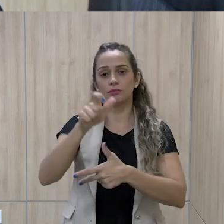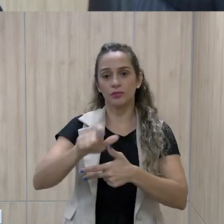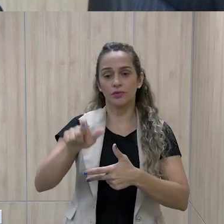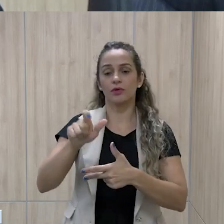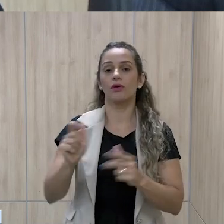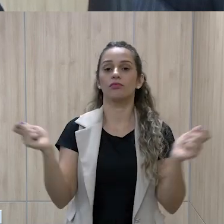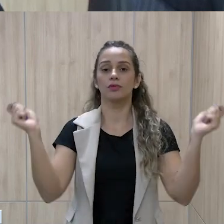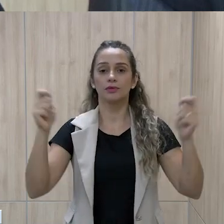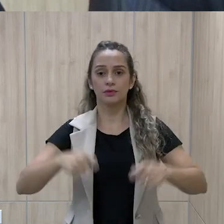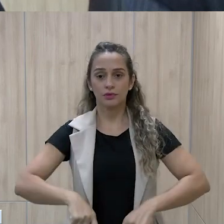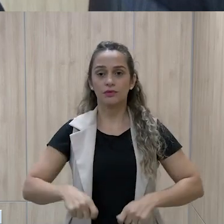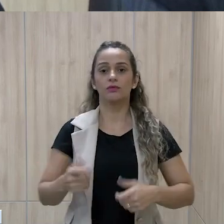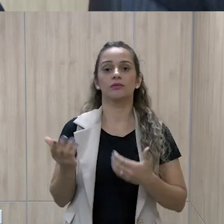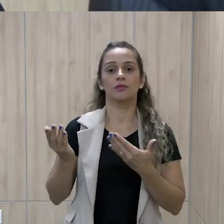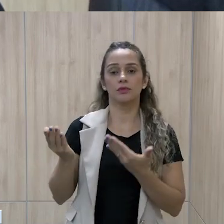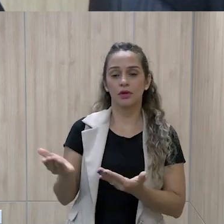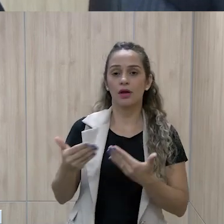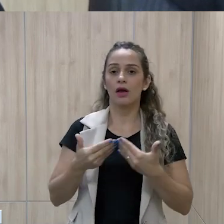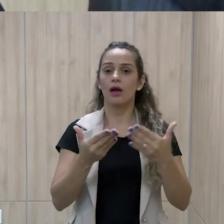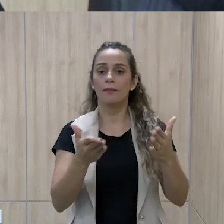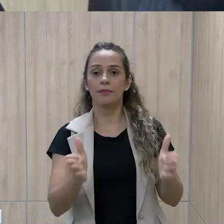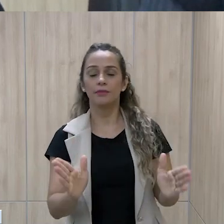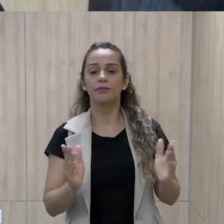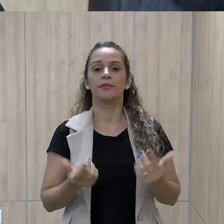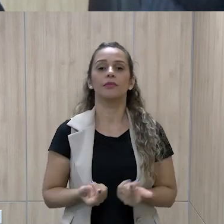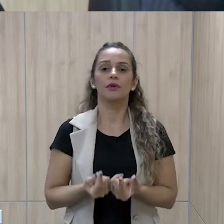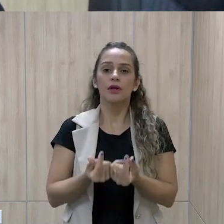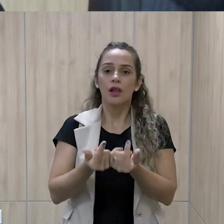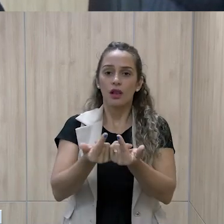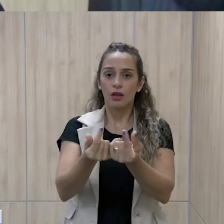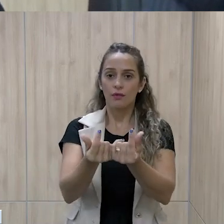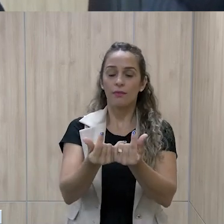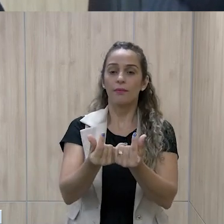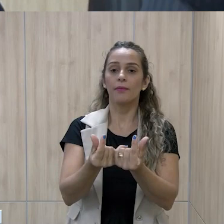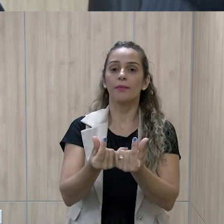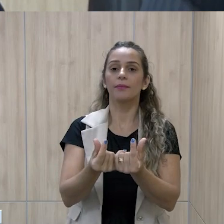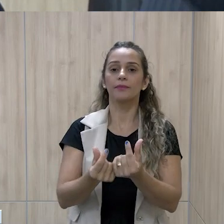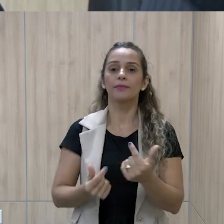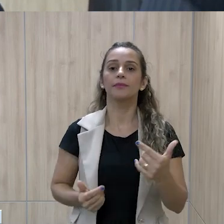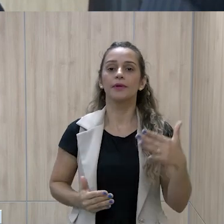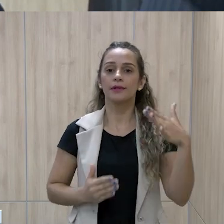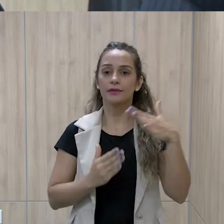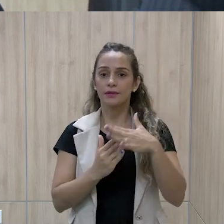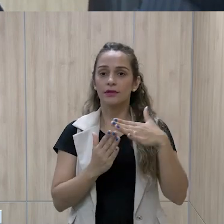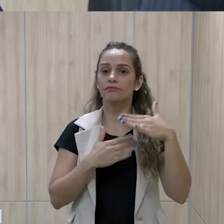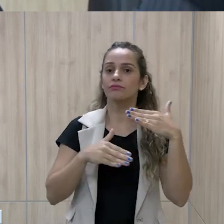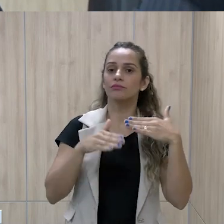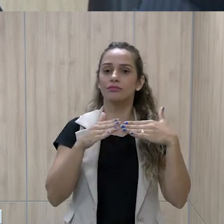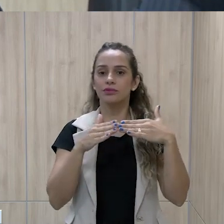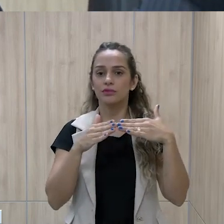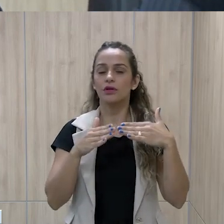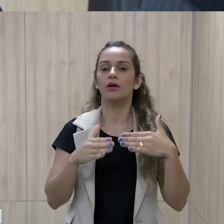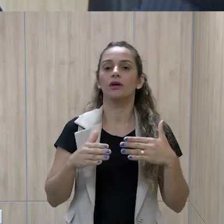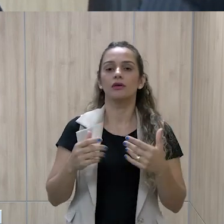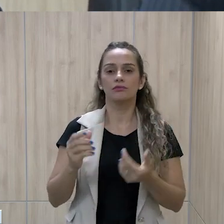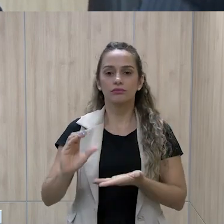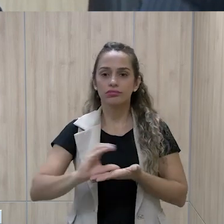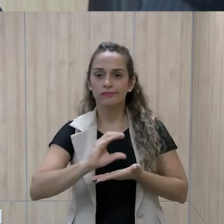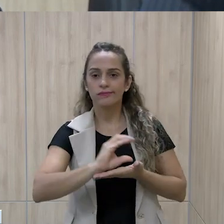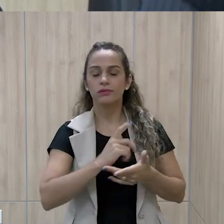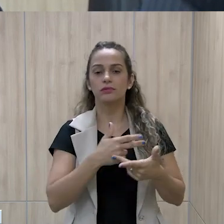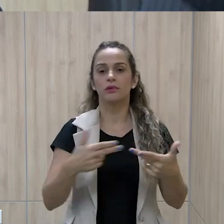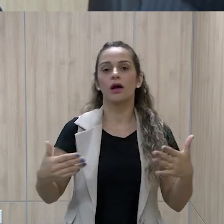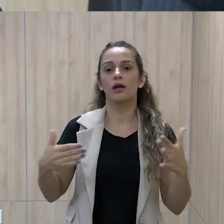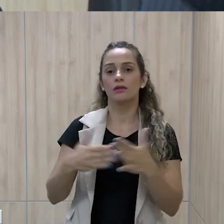autoria do Poder Executivo autoriza o poder executivo abcreto adicional suplementar por superar os